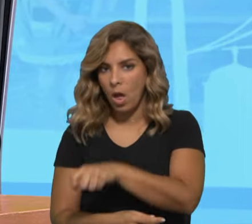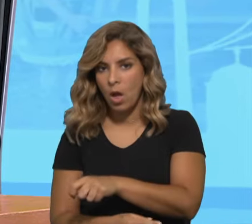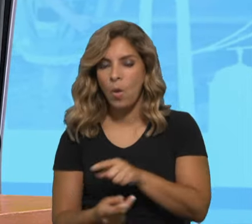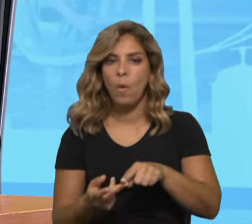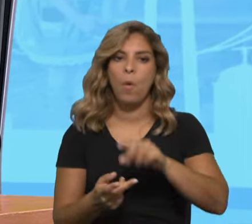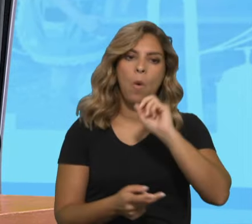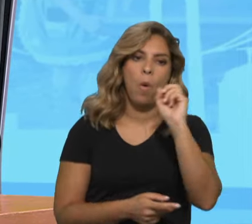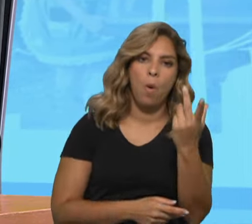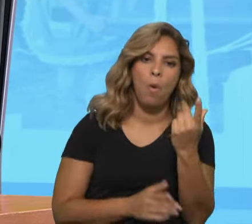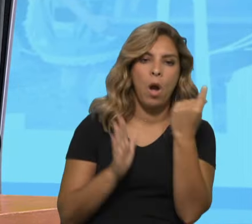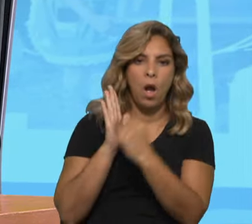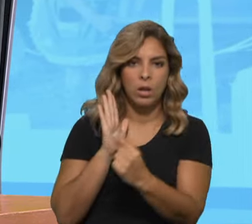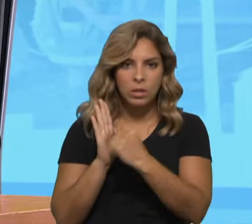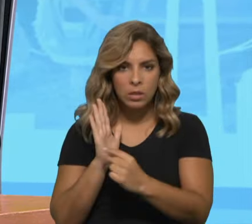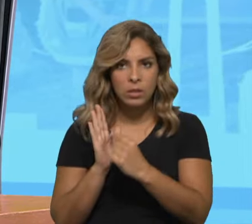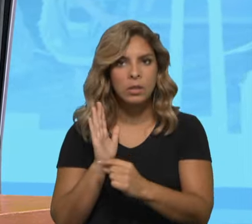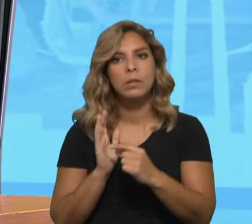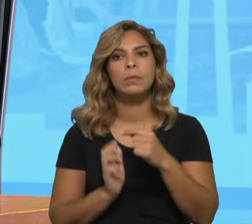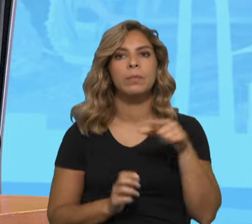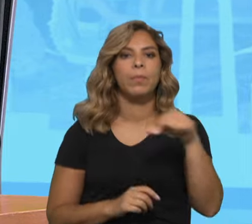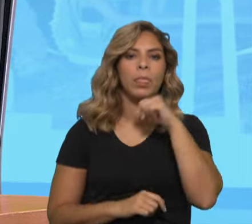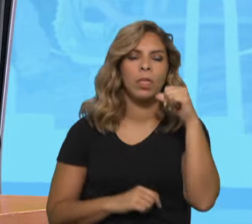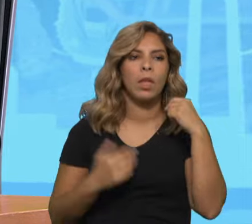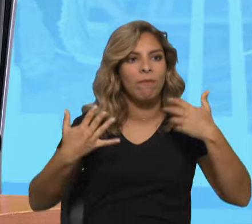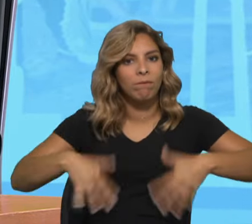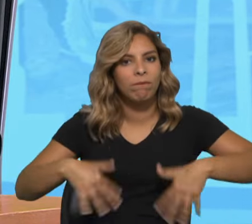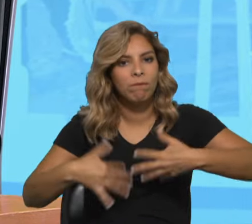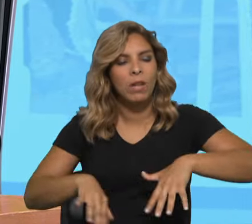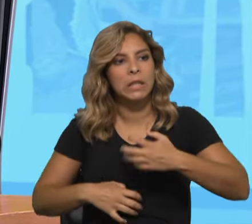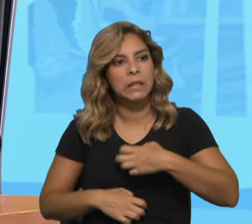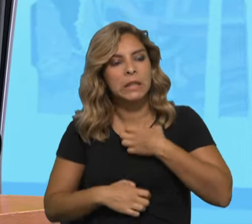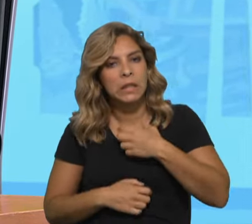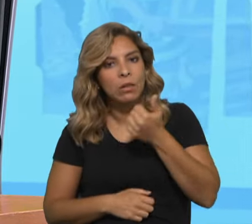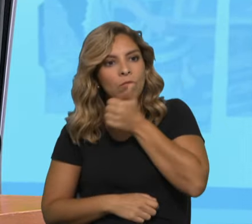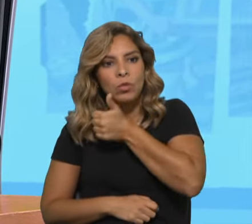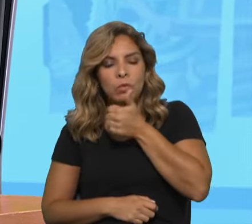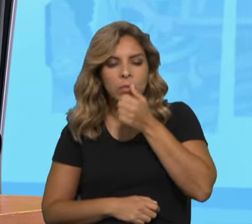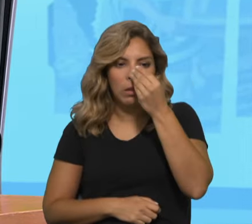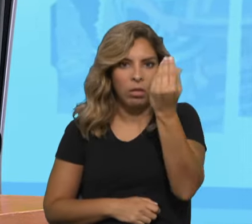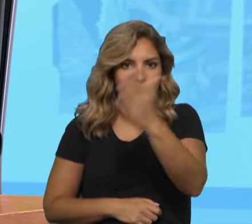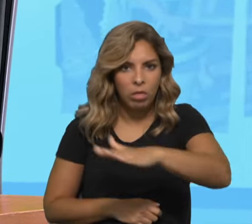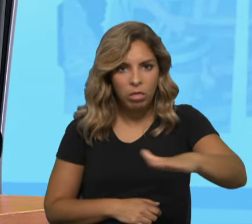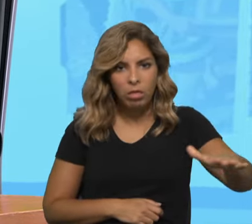na faixa de Gaza e sentimos aflitos com o sofrimento daquelas crianças,